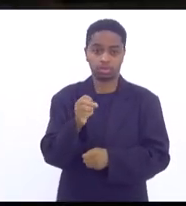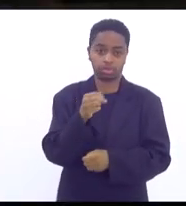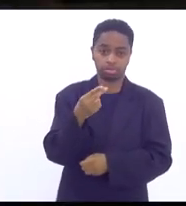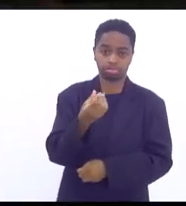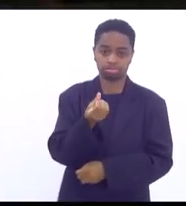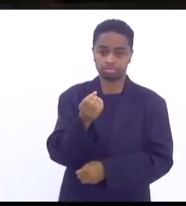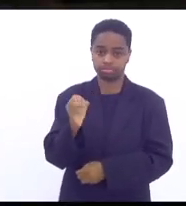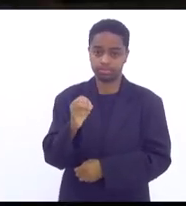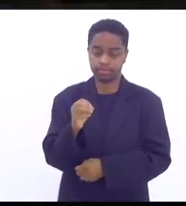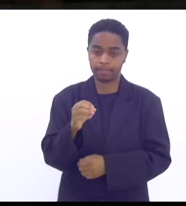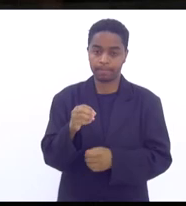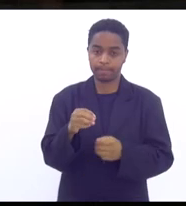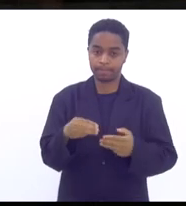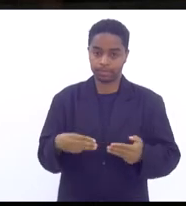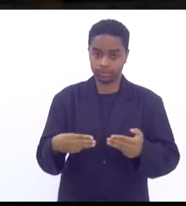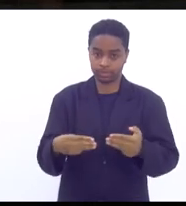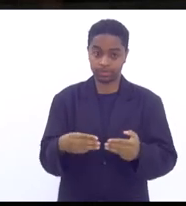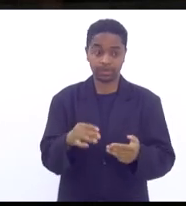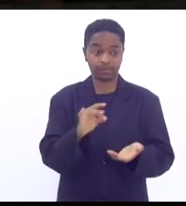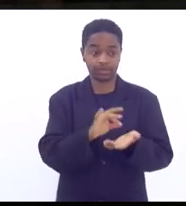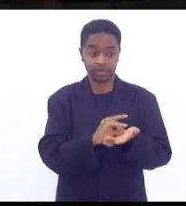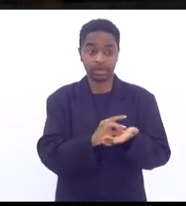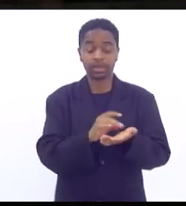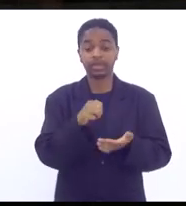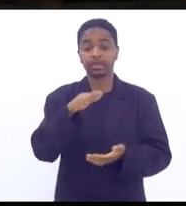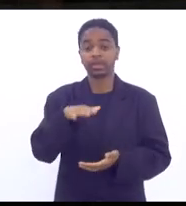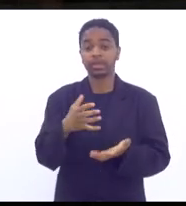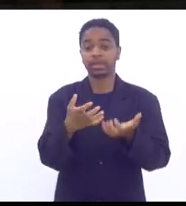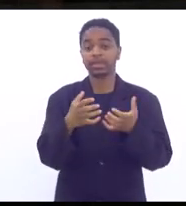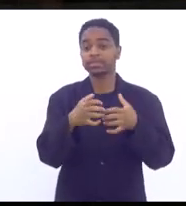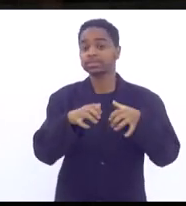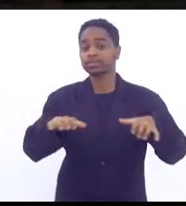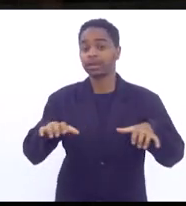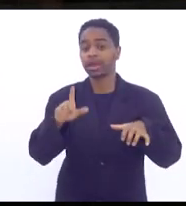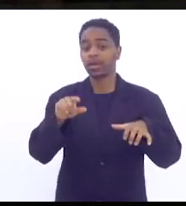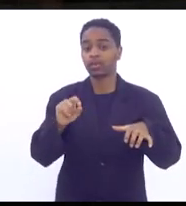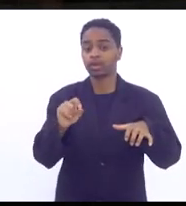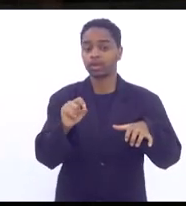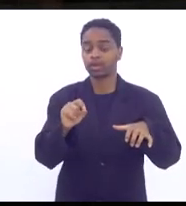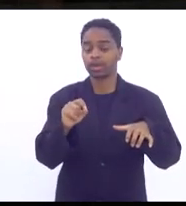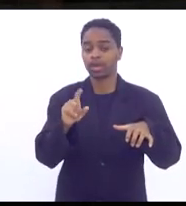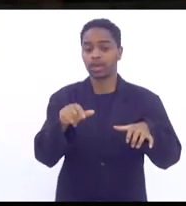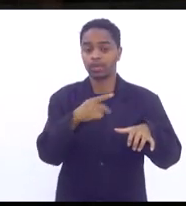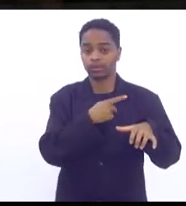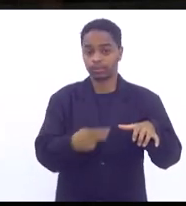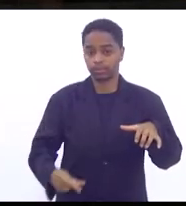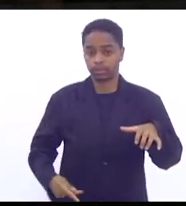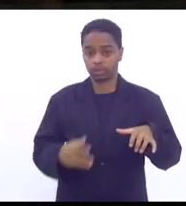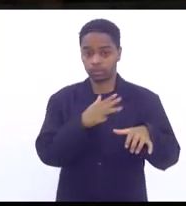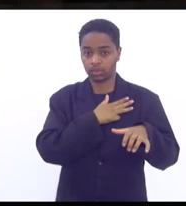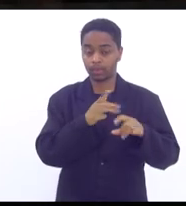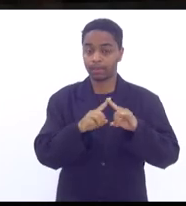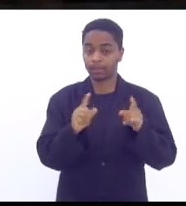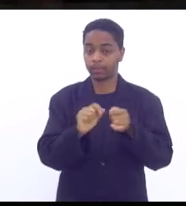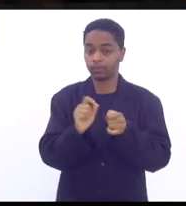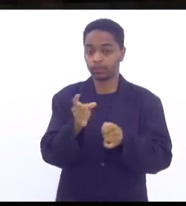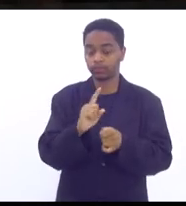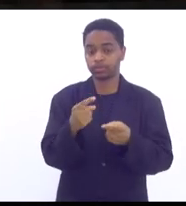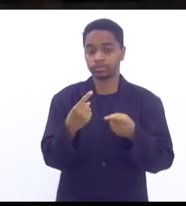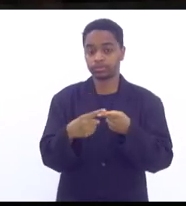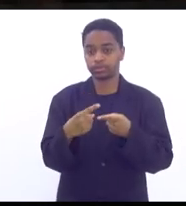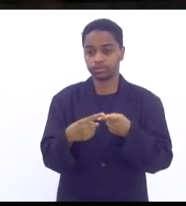fazer a separação era o presidente da República, Lula. Não o fez porque o ministro...